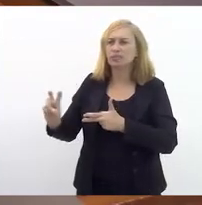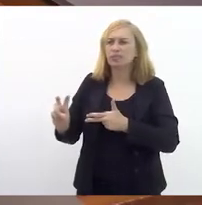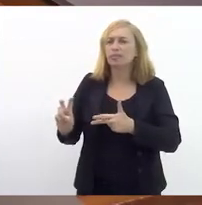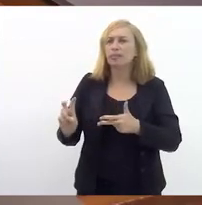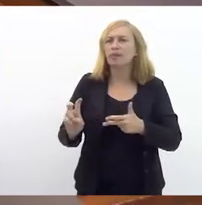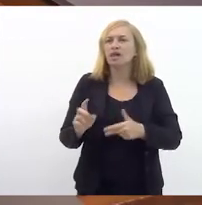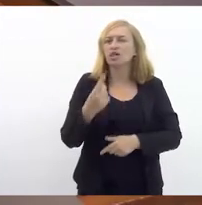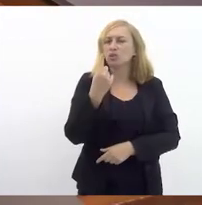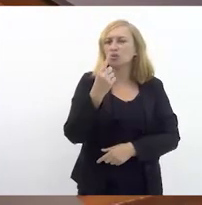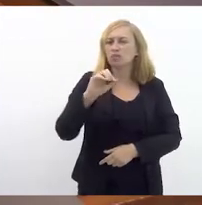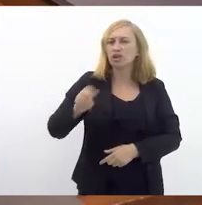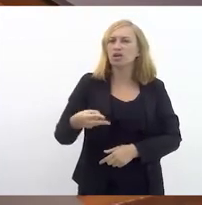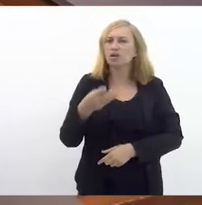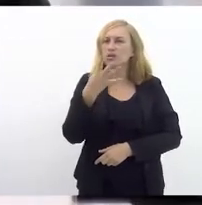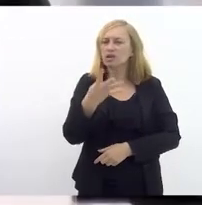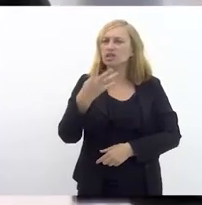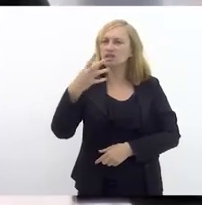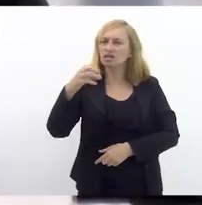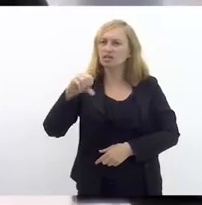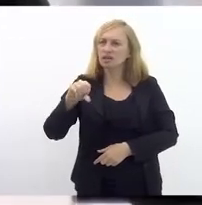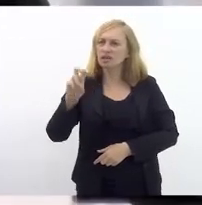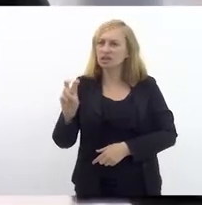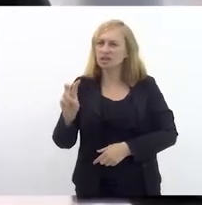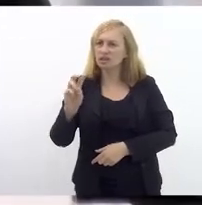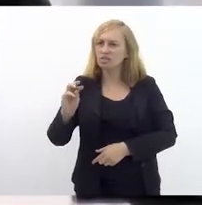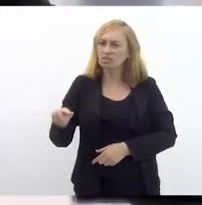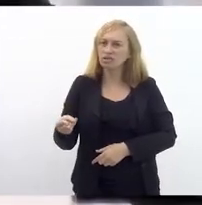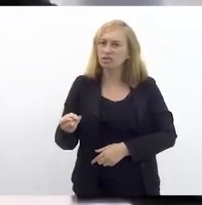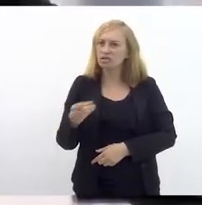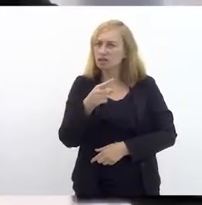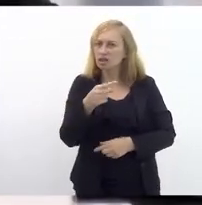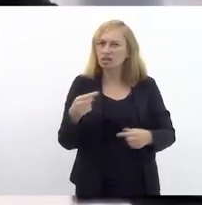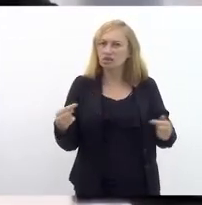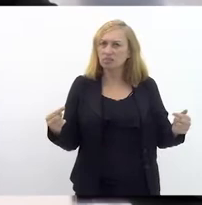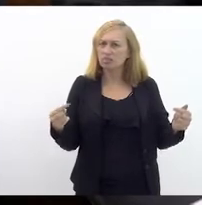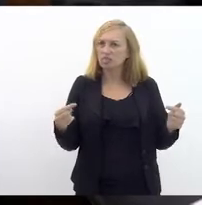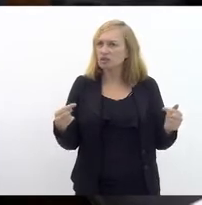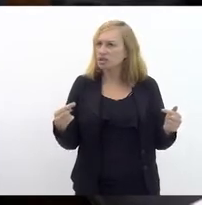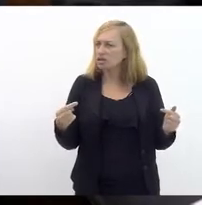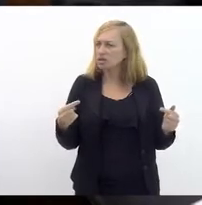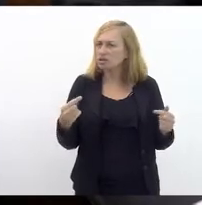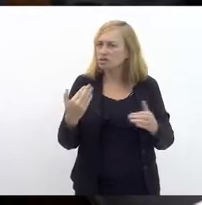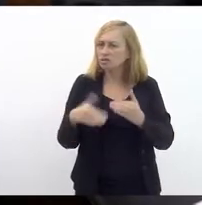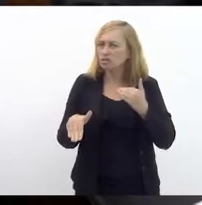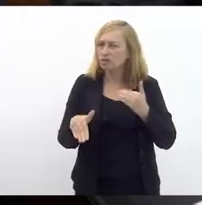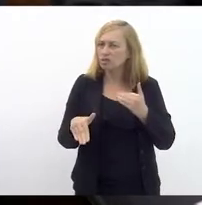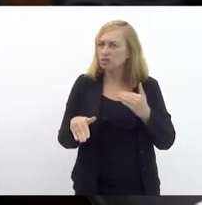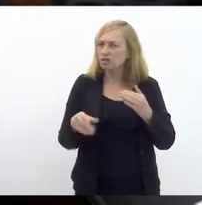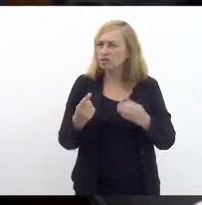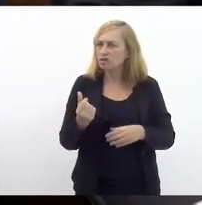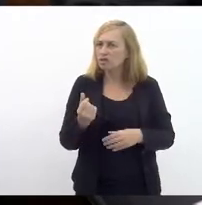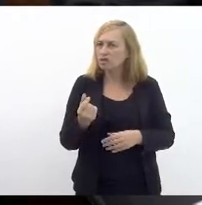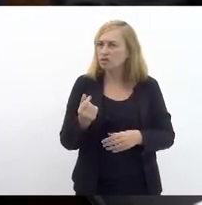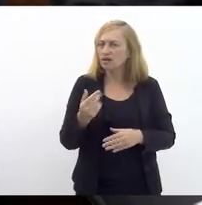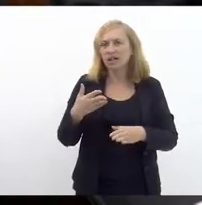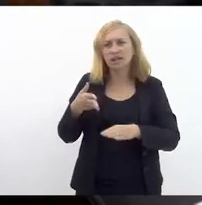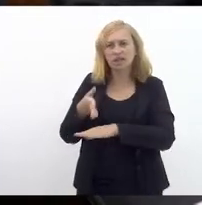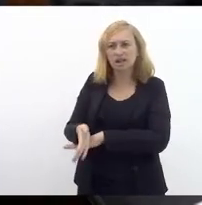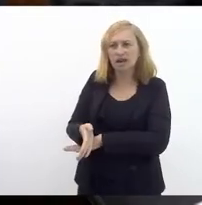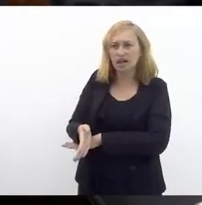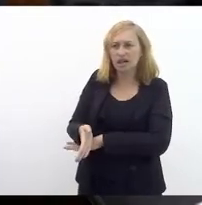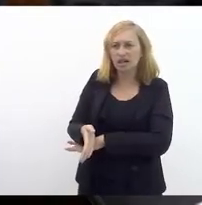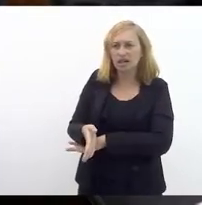de R$ 1.495.000,00, a GETRANSP discorda desse valor? A GETRANSP ela vai entrar para